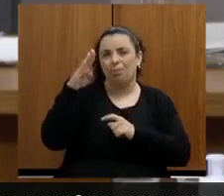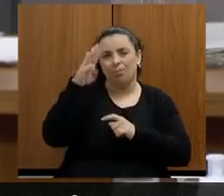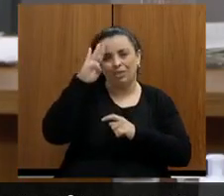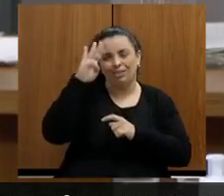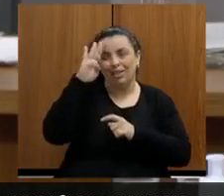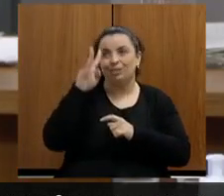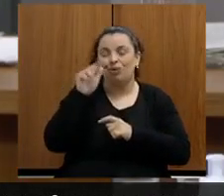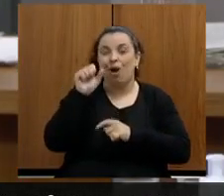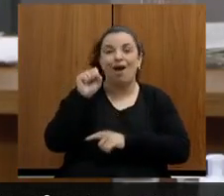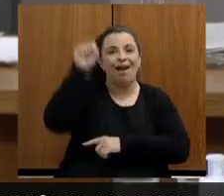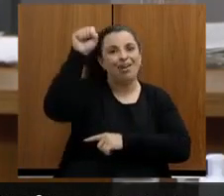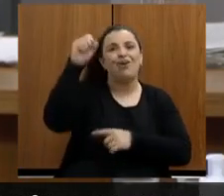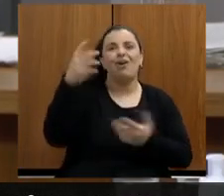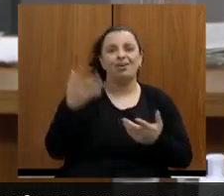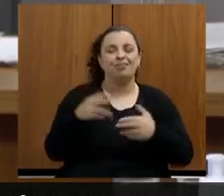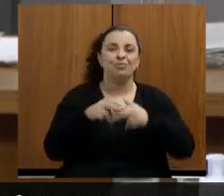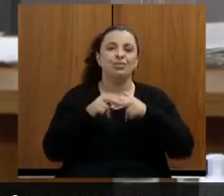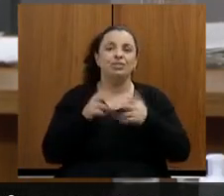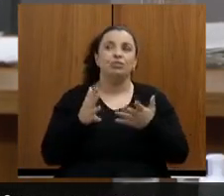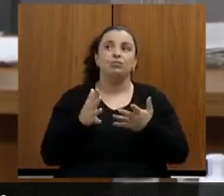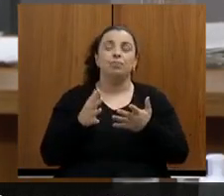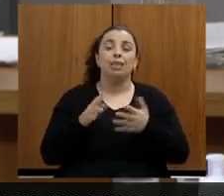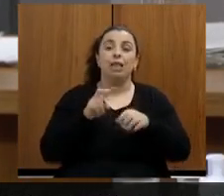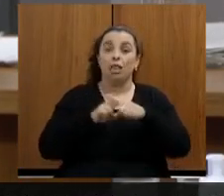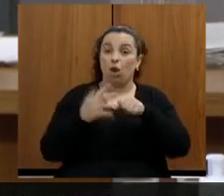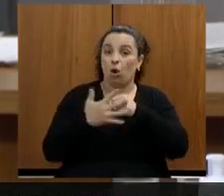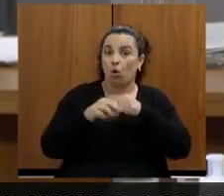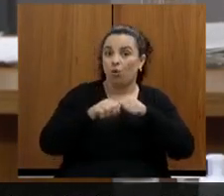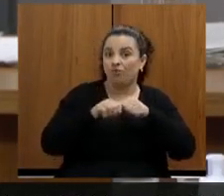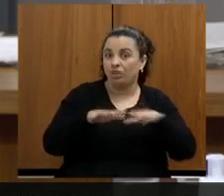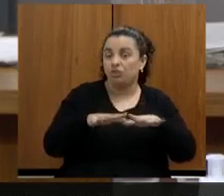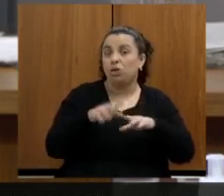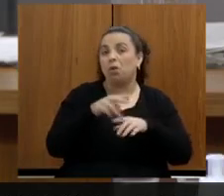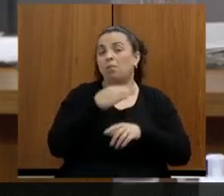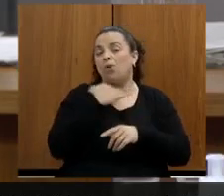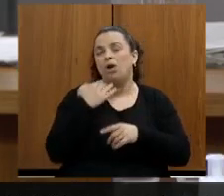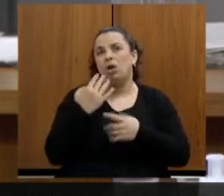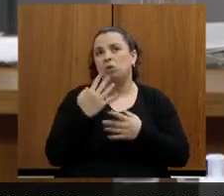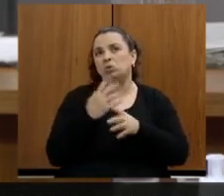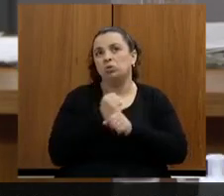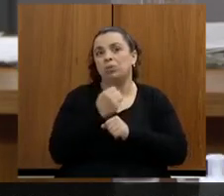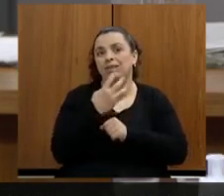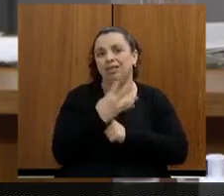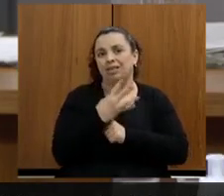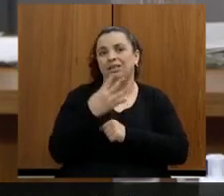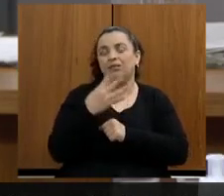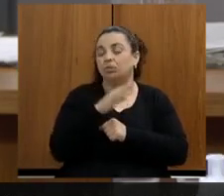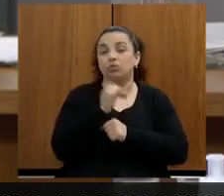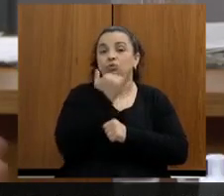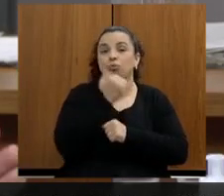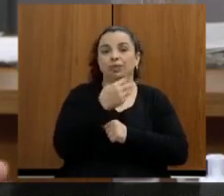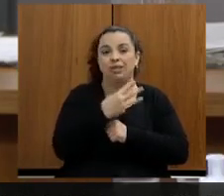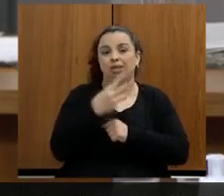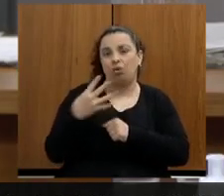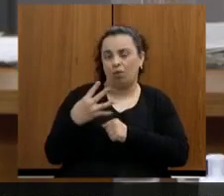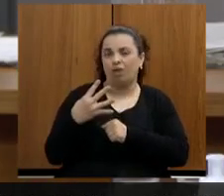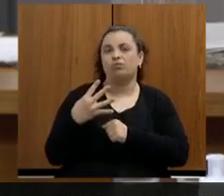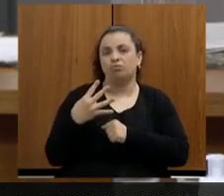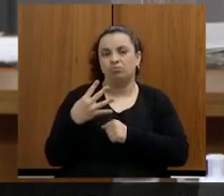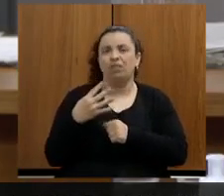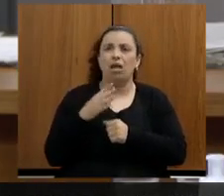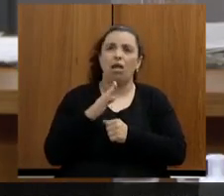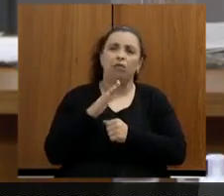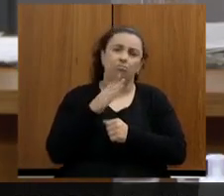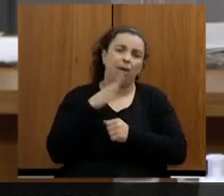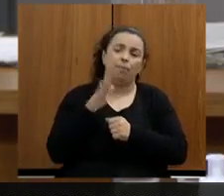3434 ainda concorrência da govitita convite não tem relação Direta com a nossa atividade mas foi aqui os que tombaram